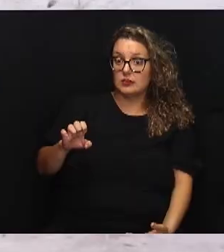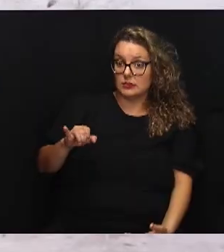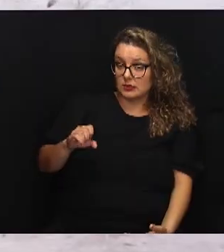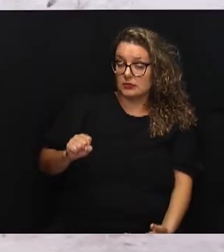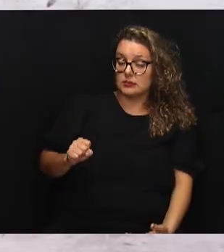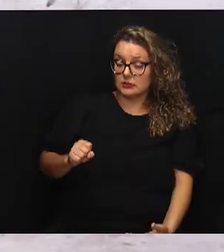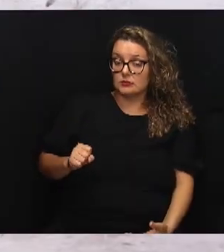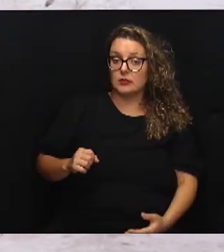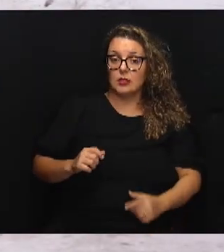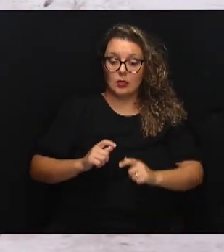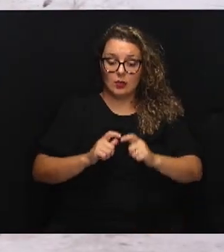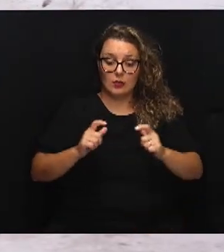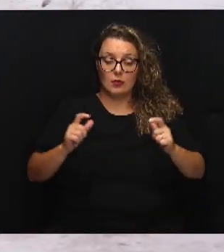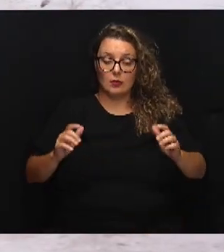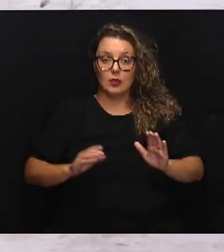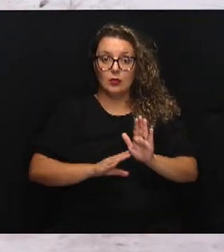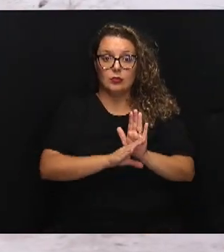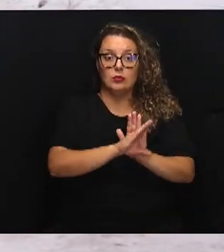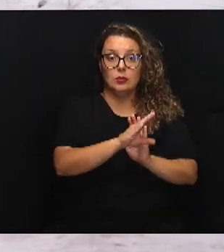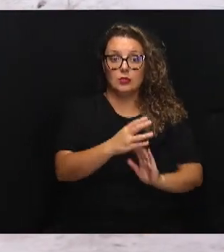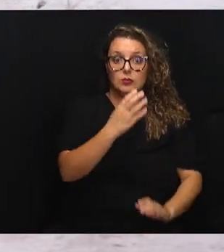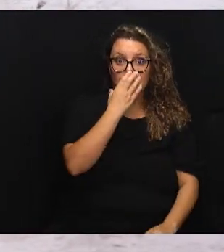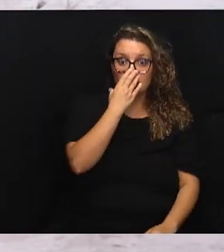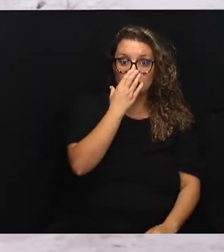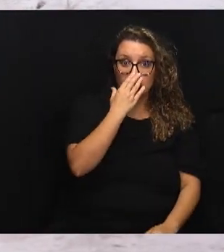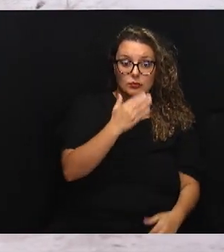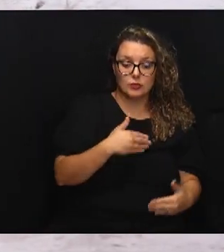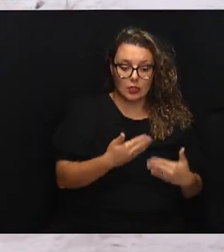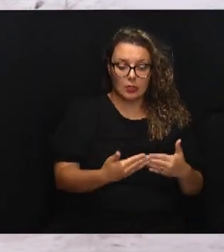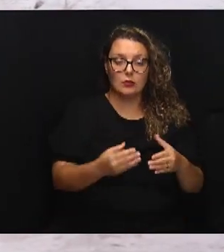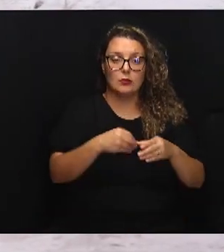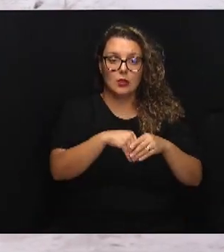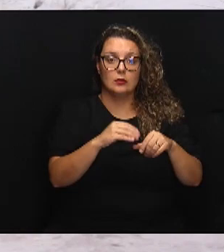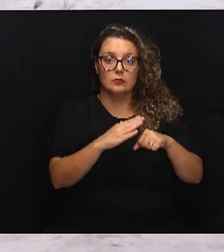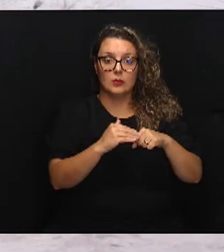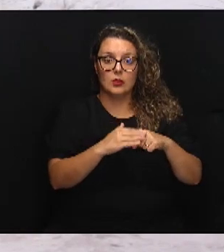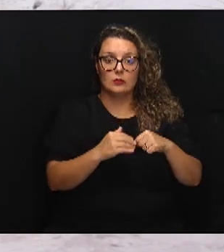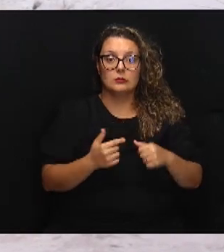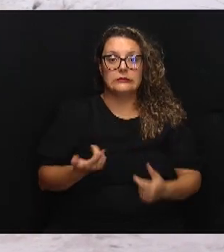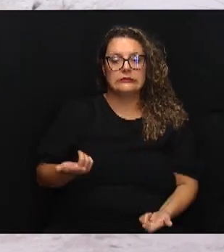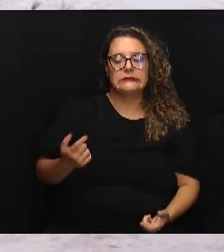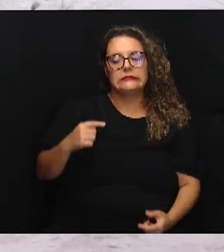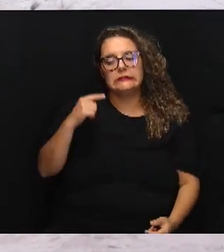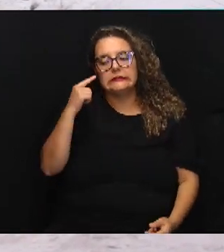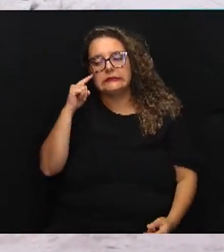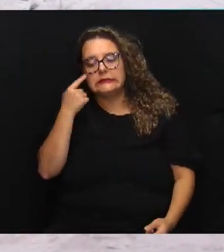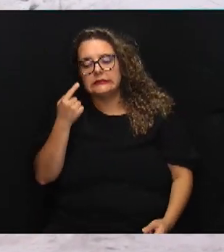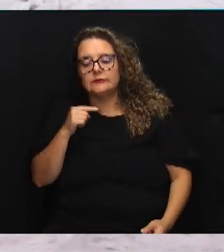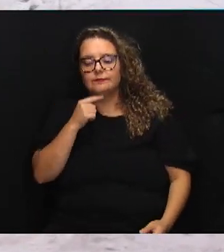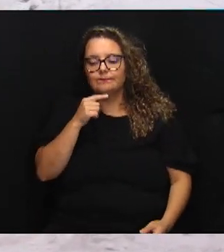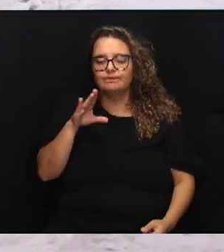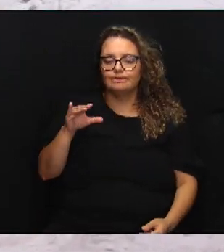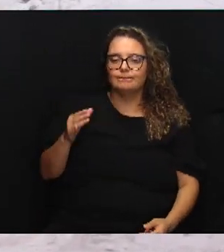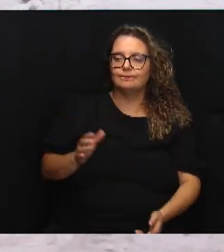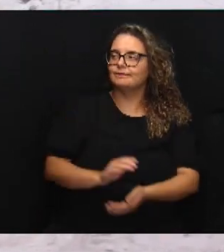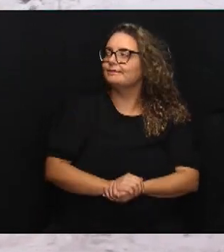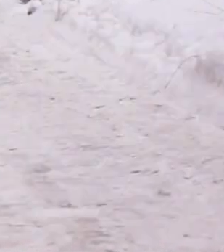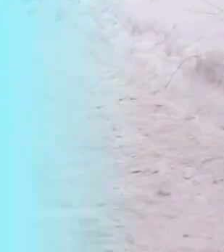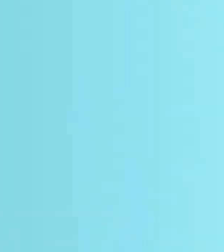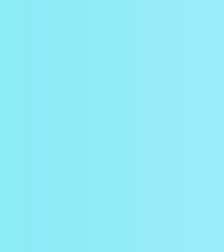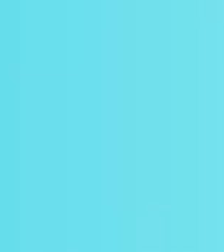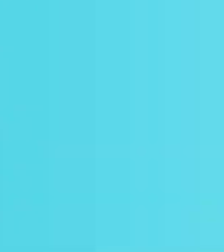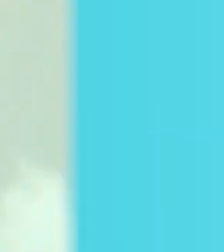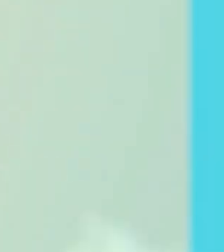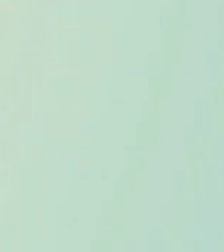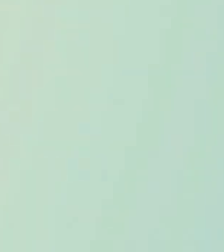esse lança luz sobre a evolução gradual dos cães domésticos, um processo que continua a intrigar os cientistas.